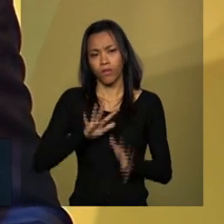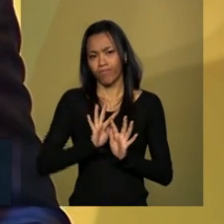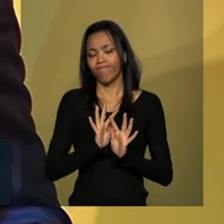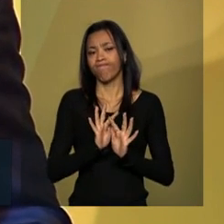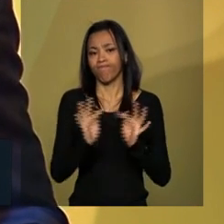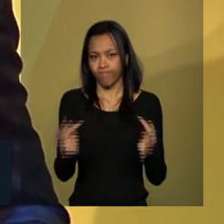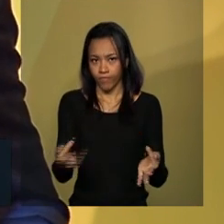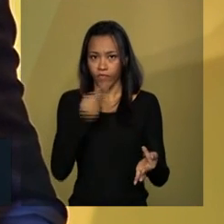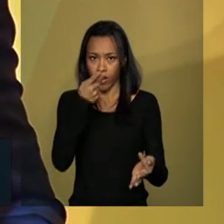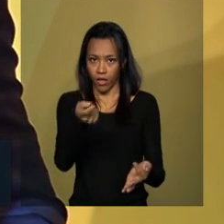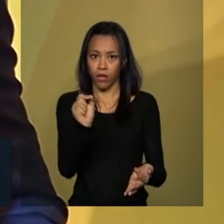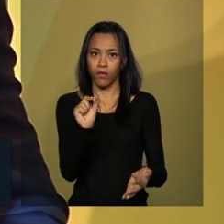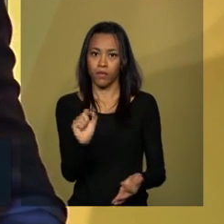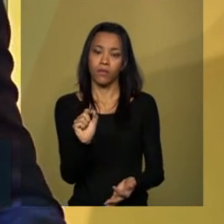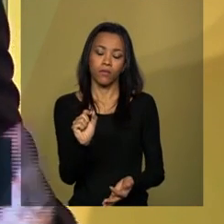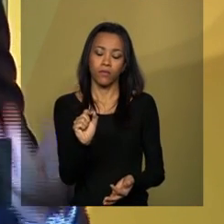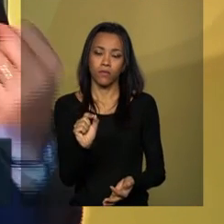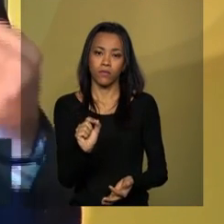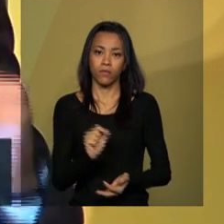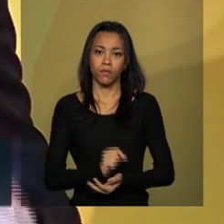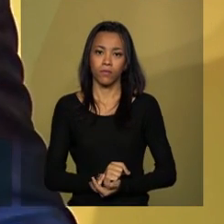Simplesmente